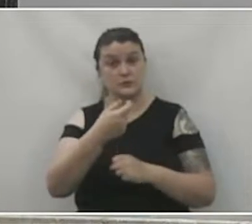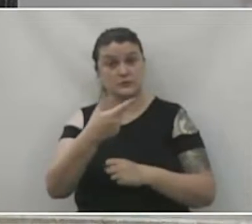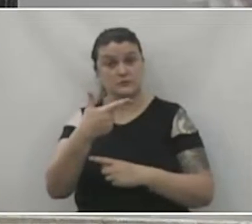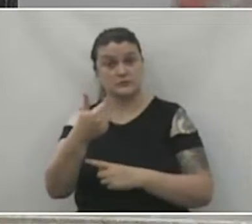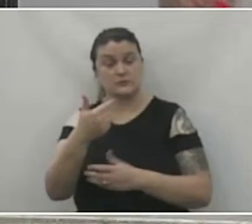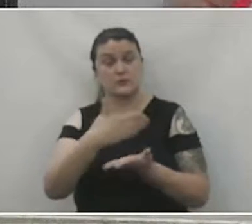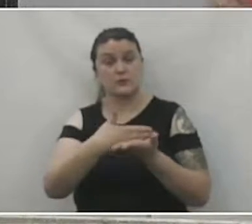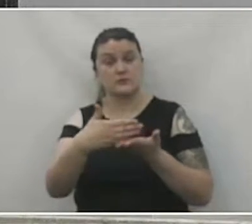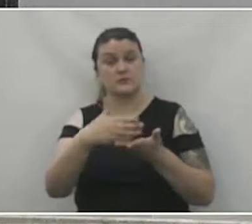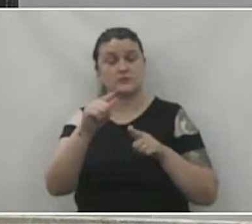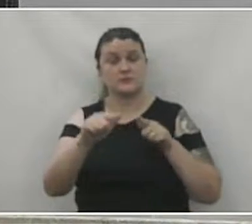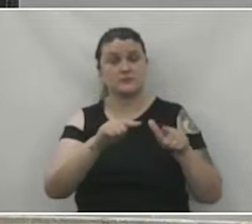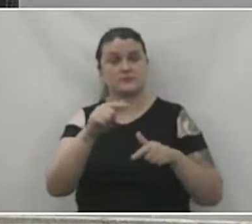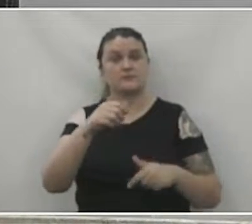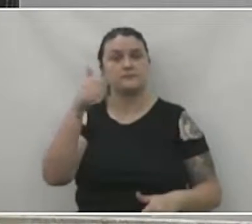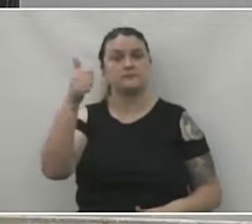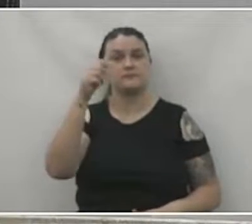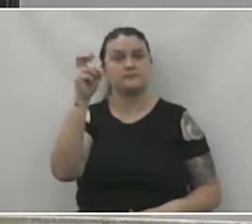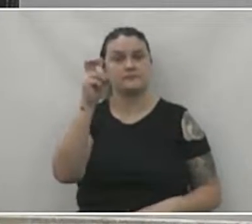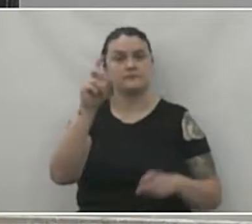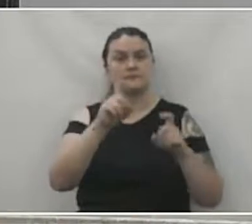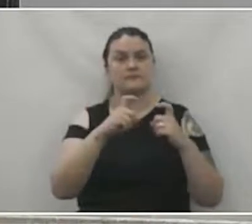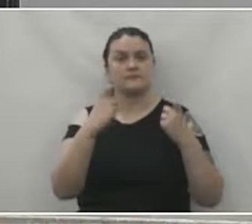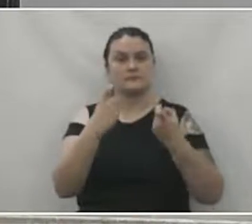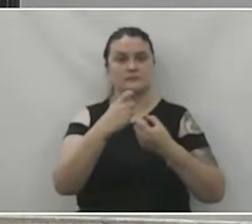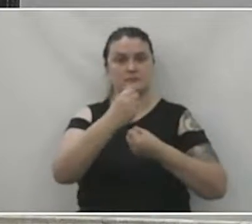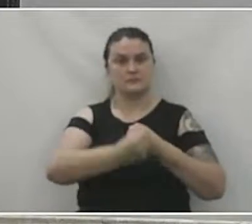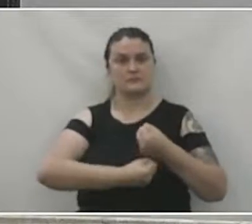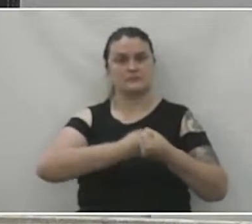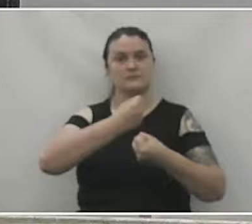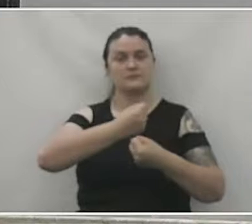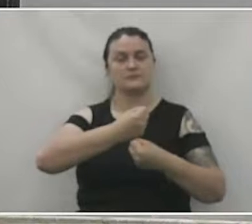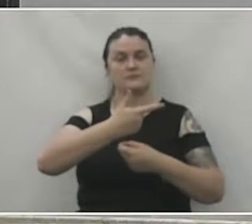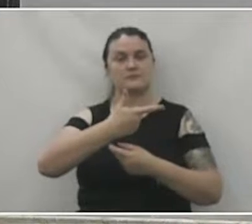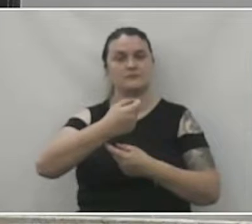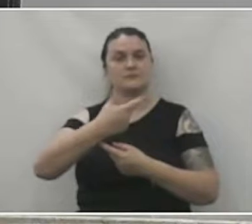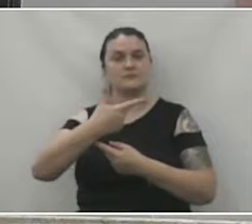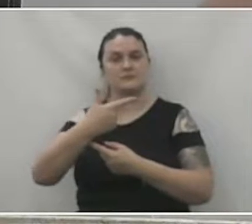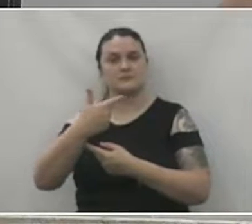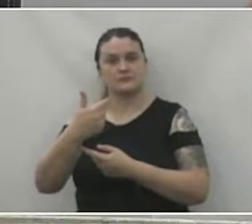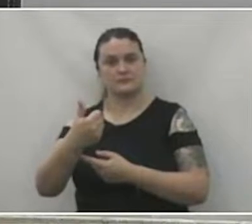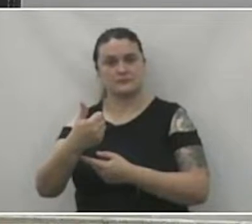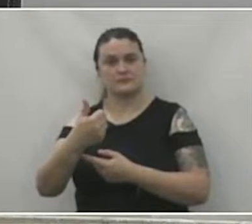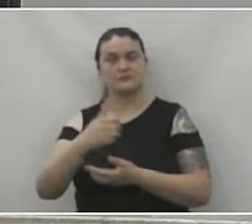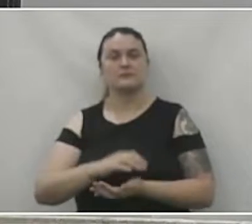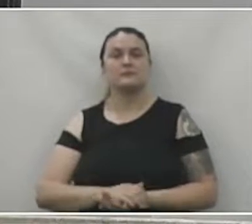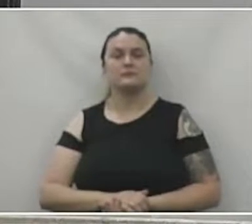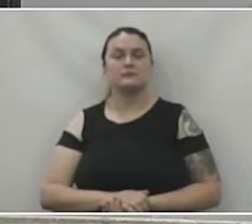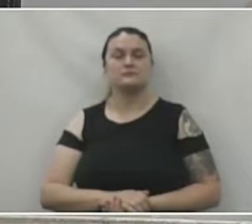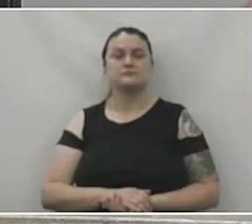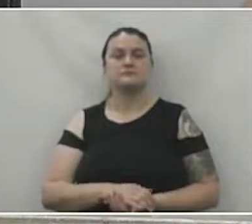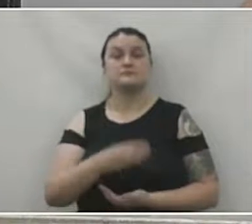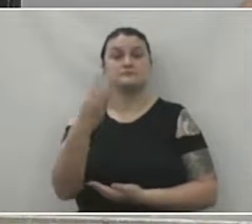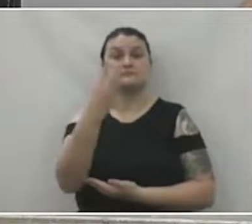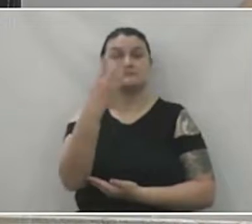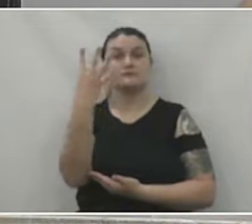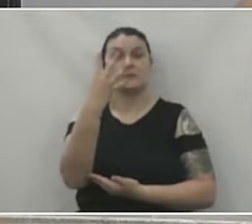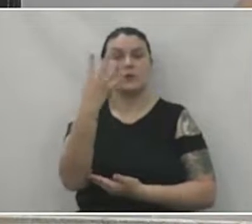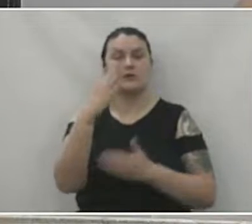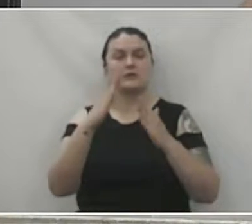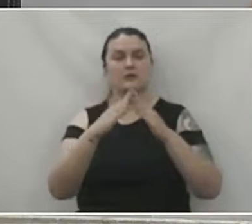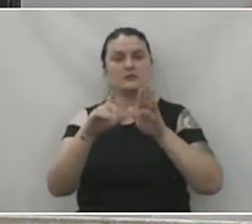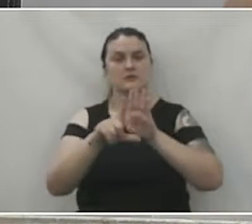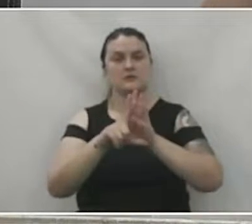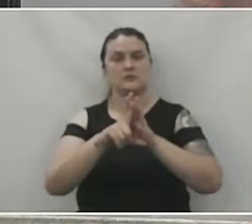Declaro aberto os trabalhos da 15ª Reunião Extraordinária do Exercício de 2021, da 34ª